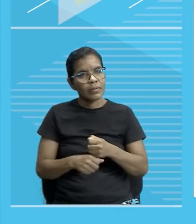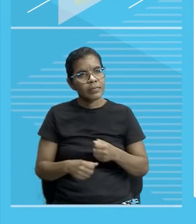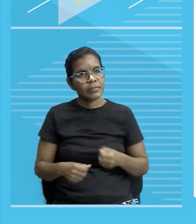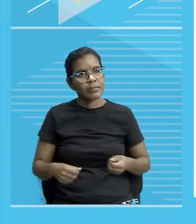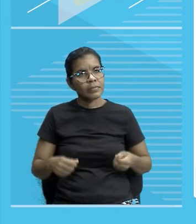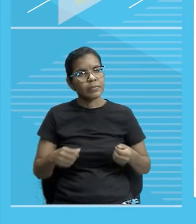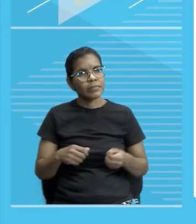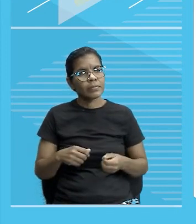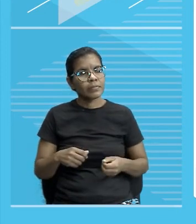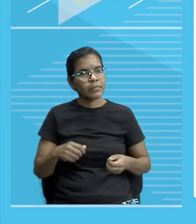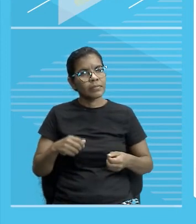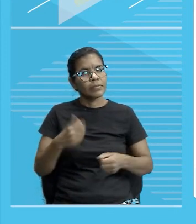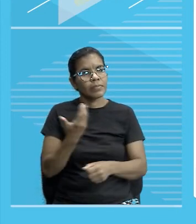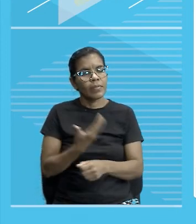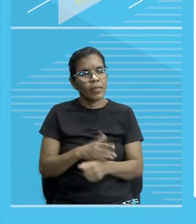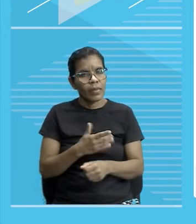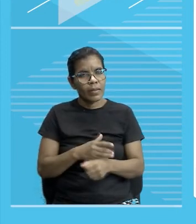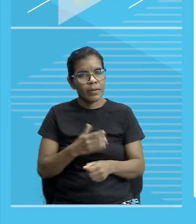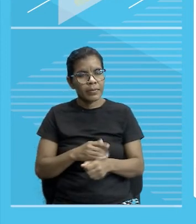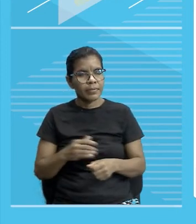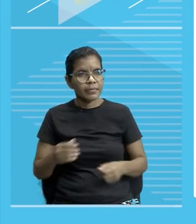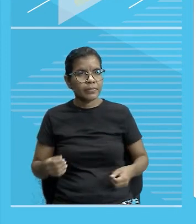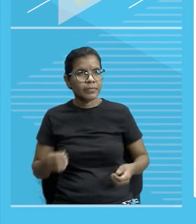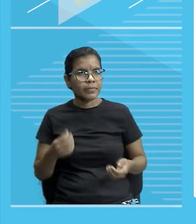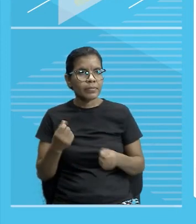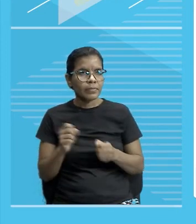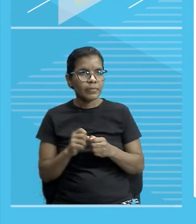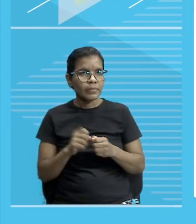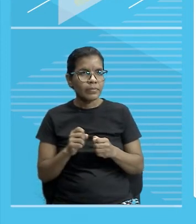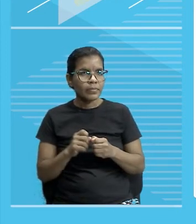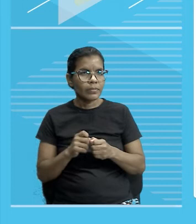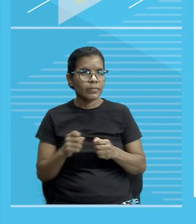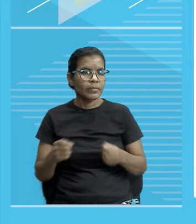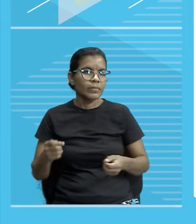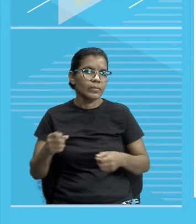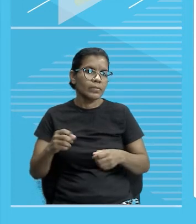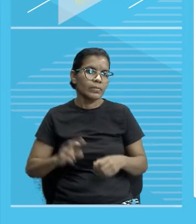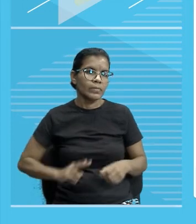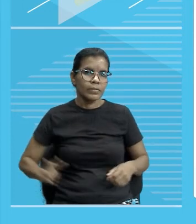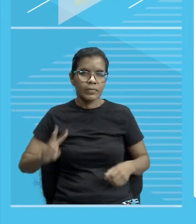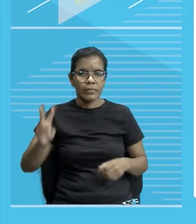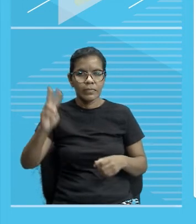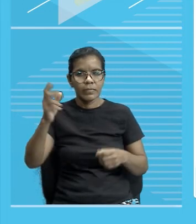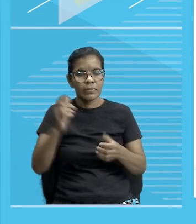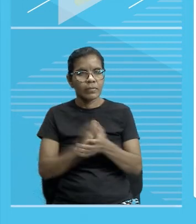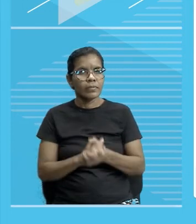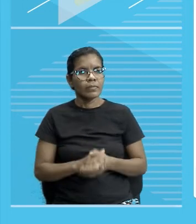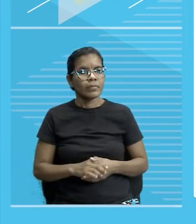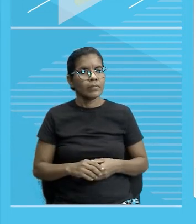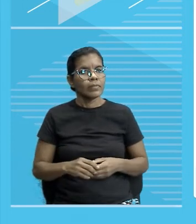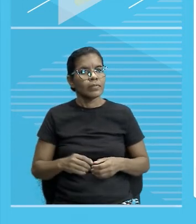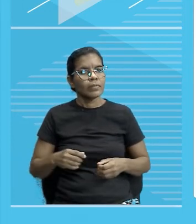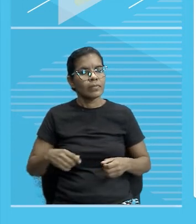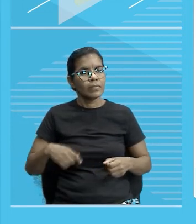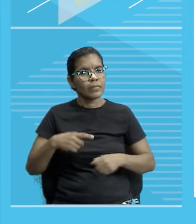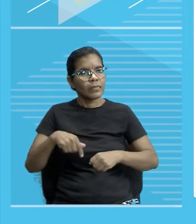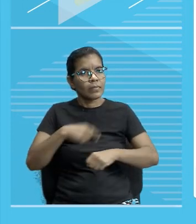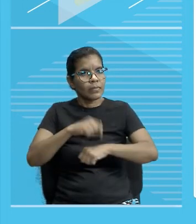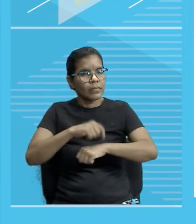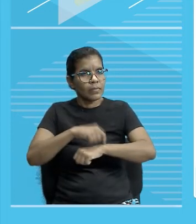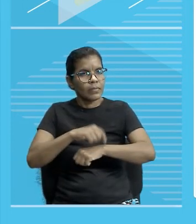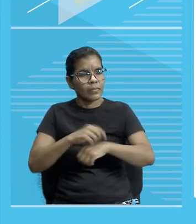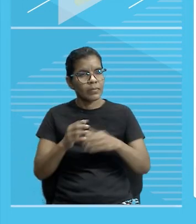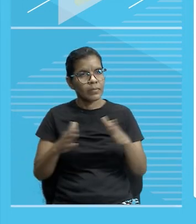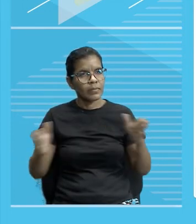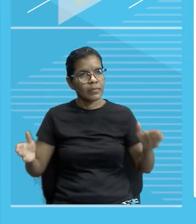uma produção entrega quanto aos valores financeiros os períodos temporais se tornam maiores a